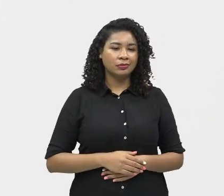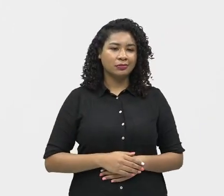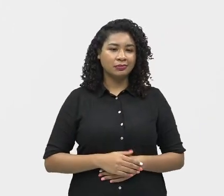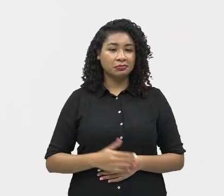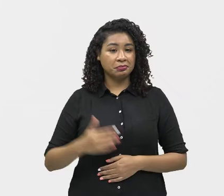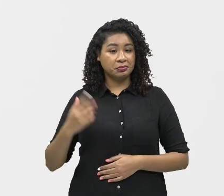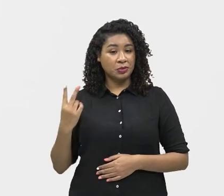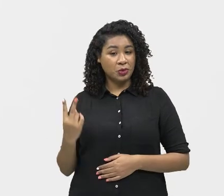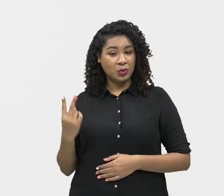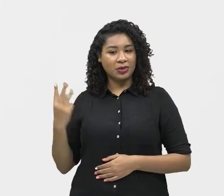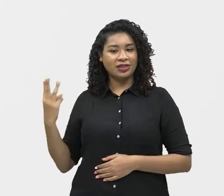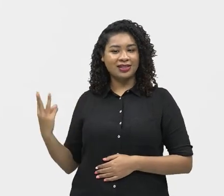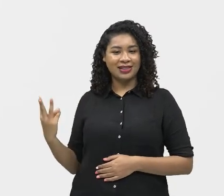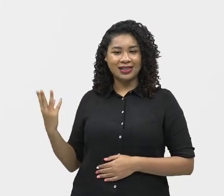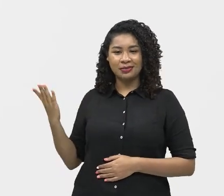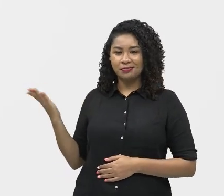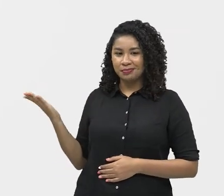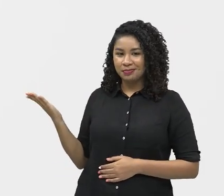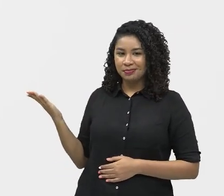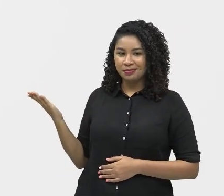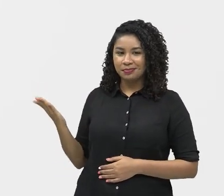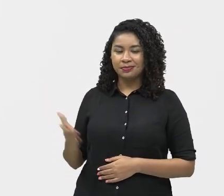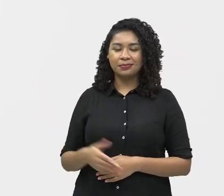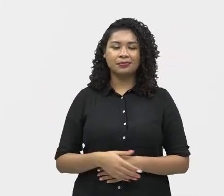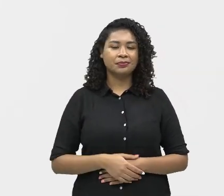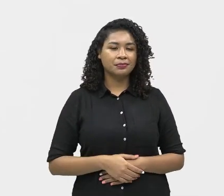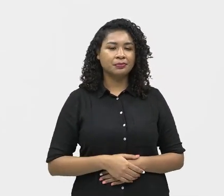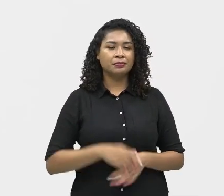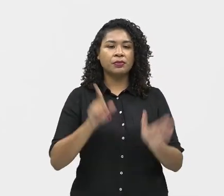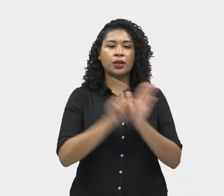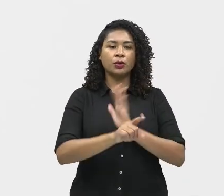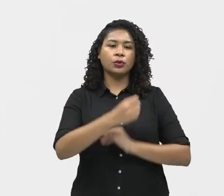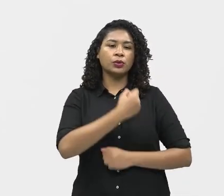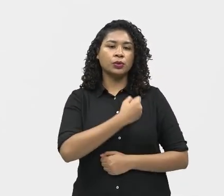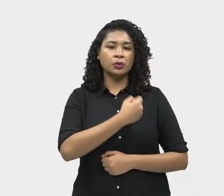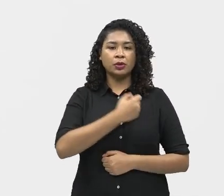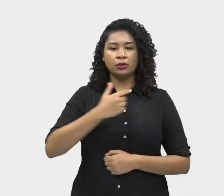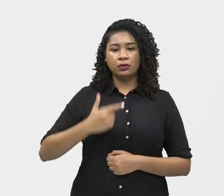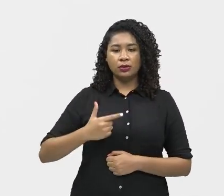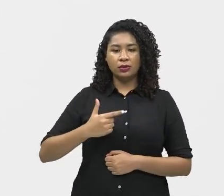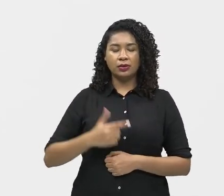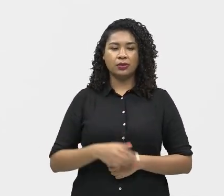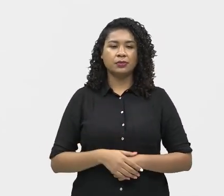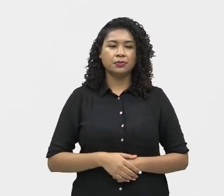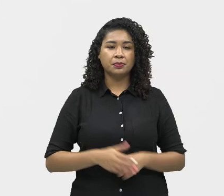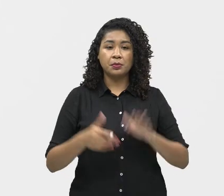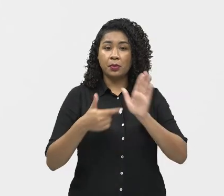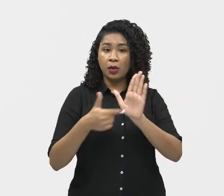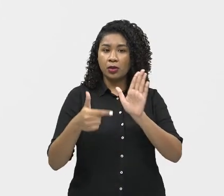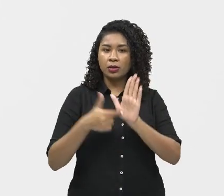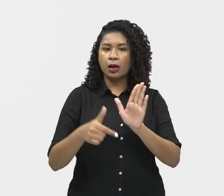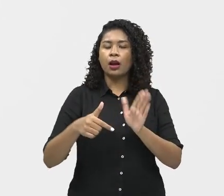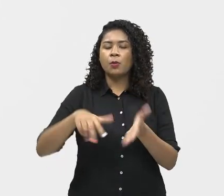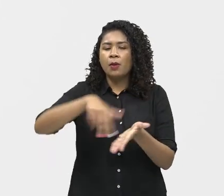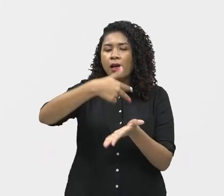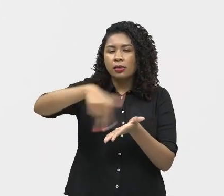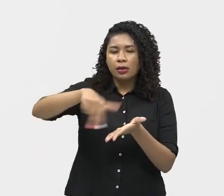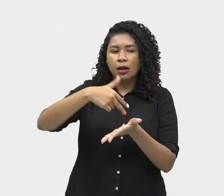da imagem 2, da imagem 3. A questão 2. Apresentar uma dança